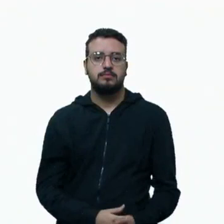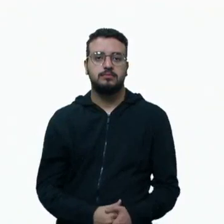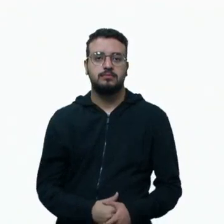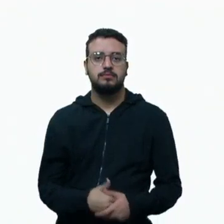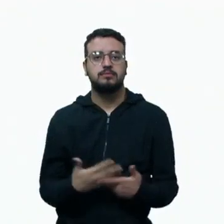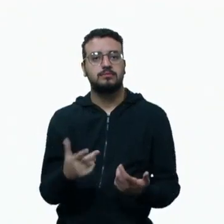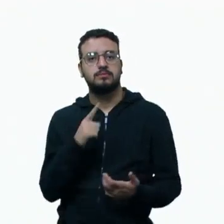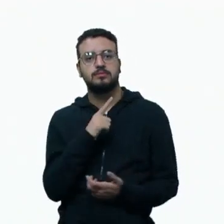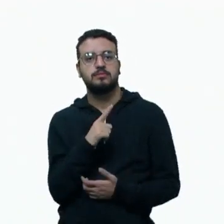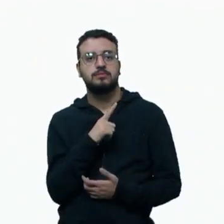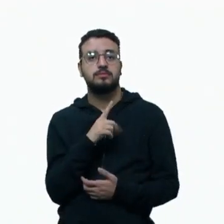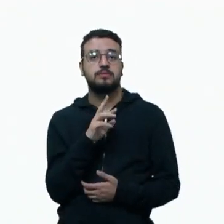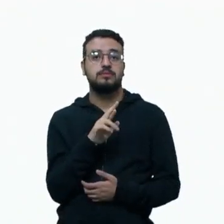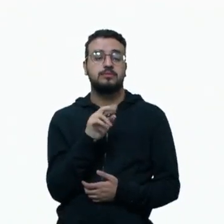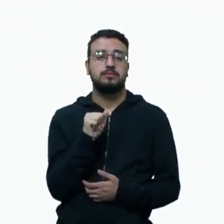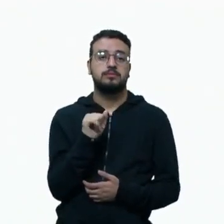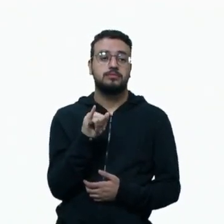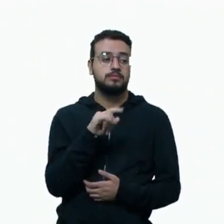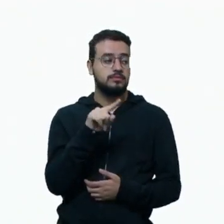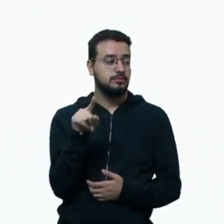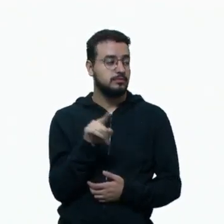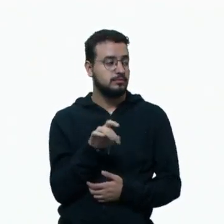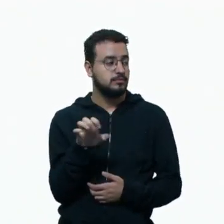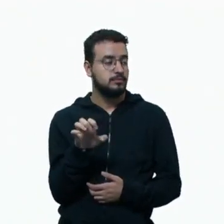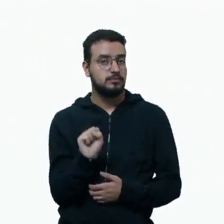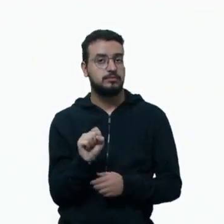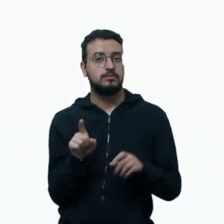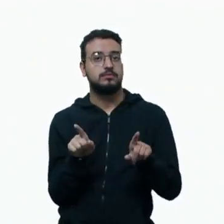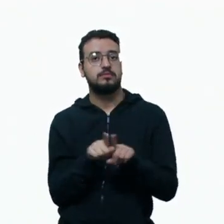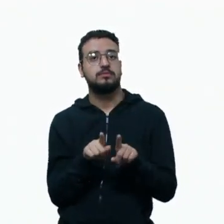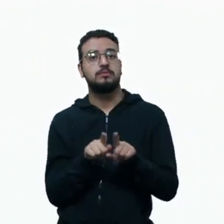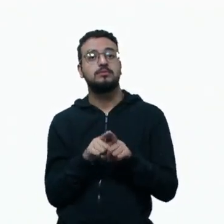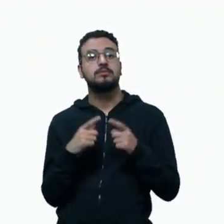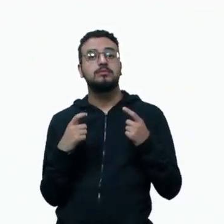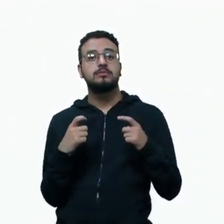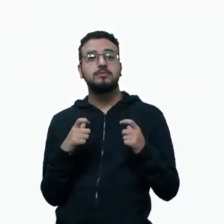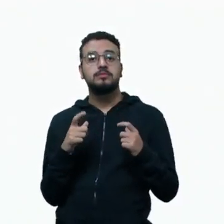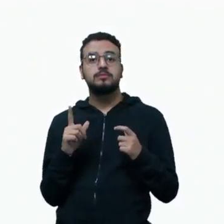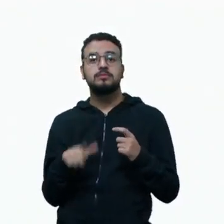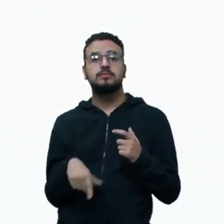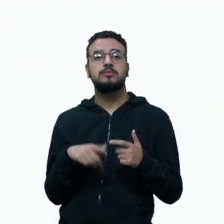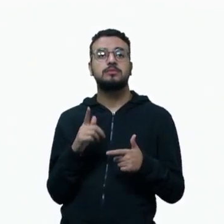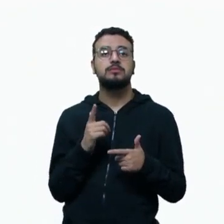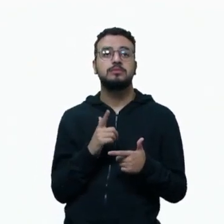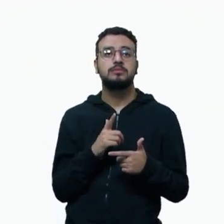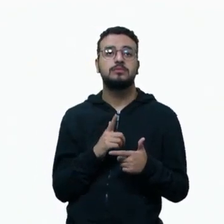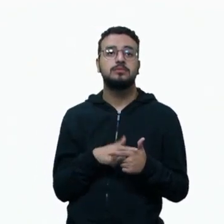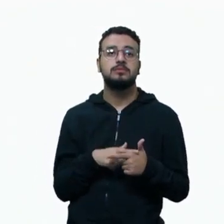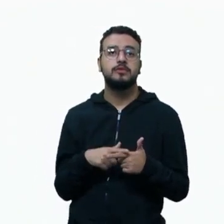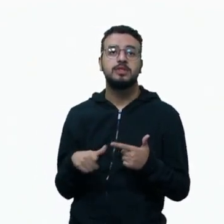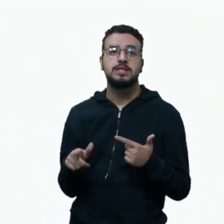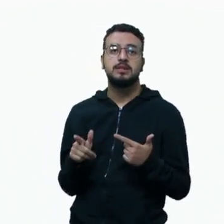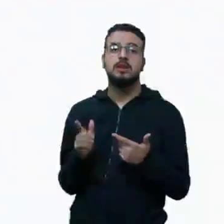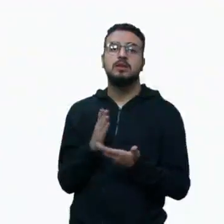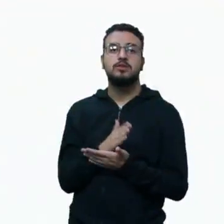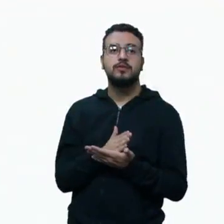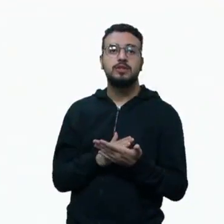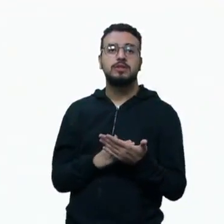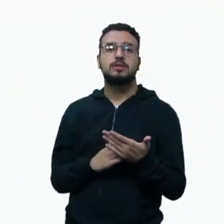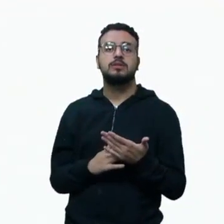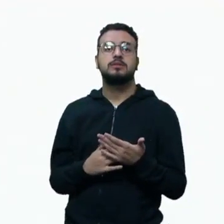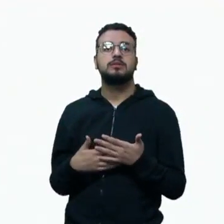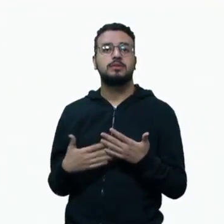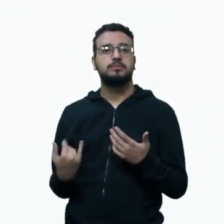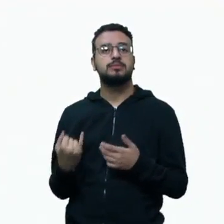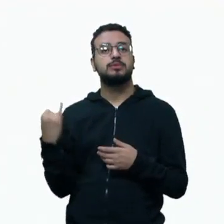aí nós temos as raízes e a localização dele, divisão, tá? As partes que eles inervam. Mas é importante que você